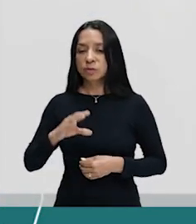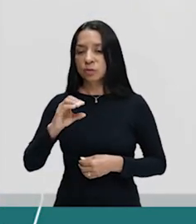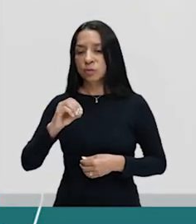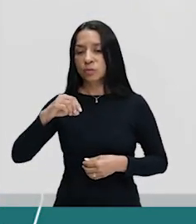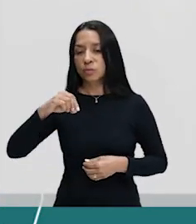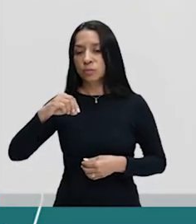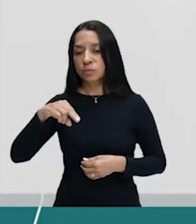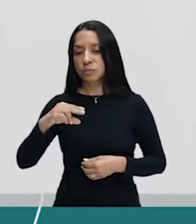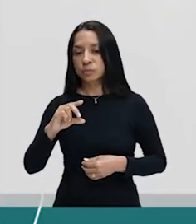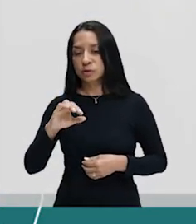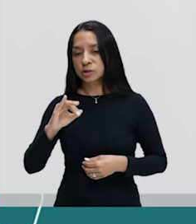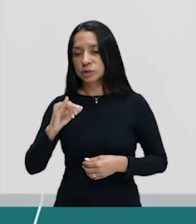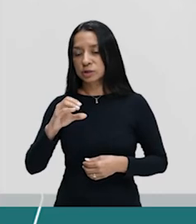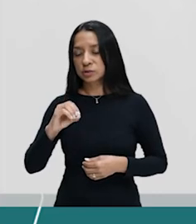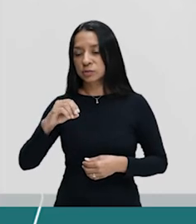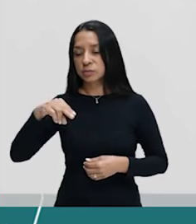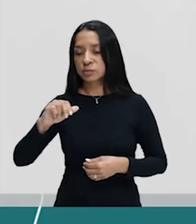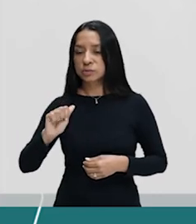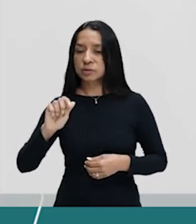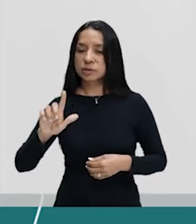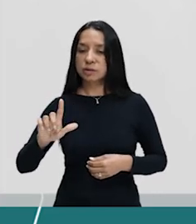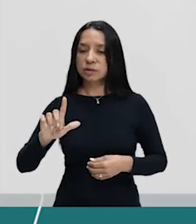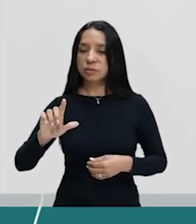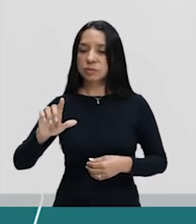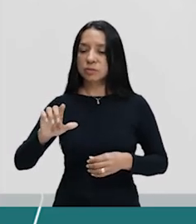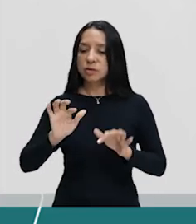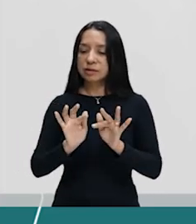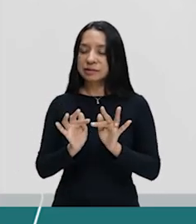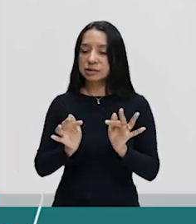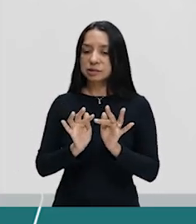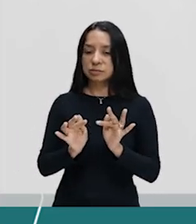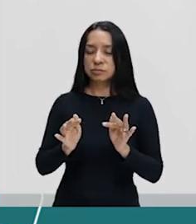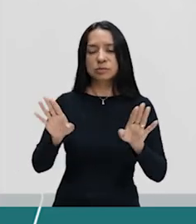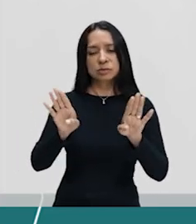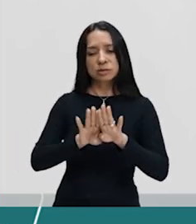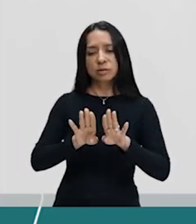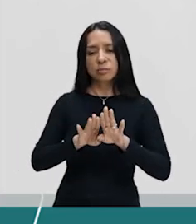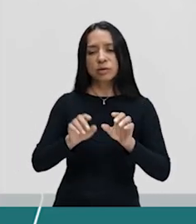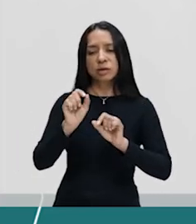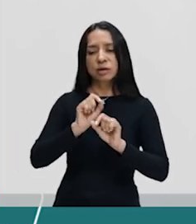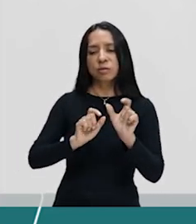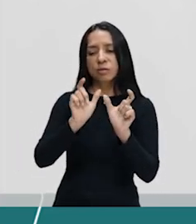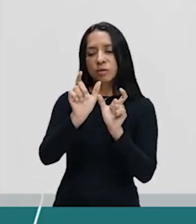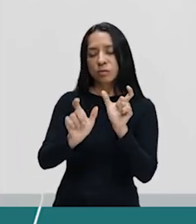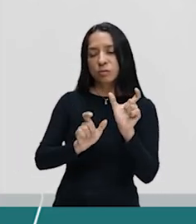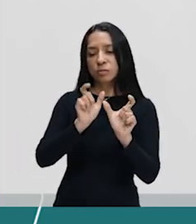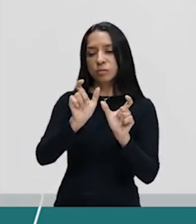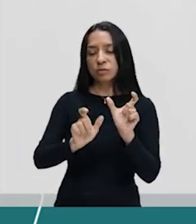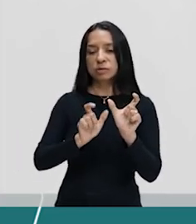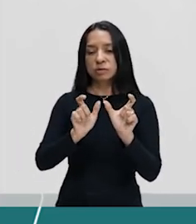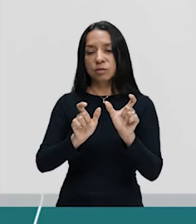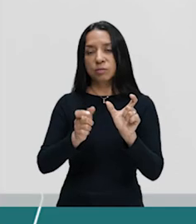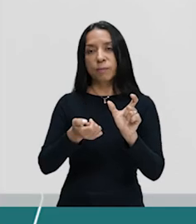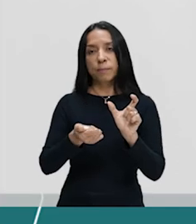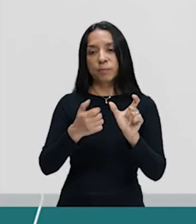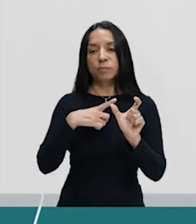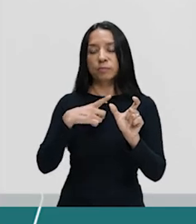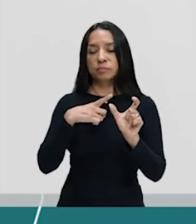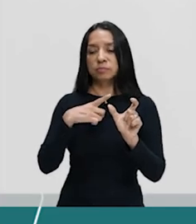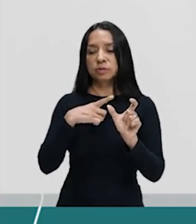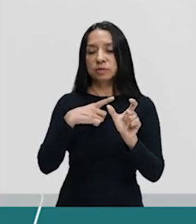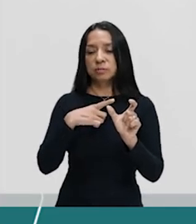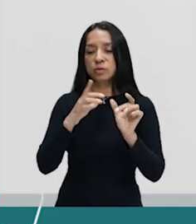Condicional simples, tá? Também é uma conjugação que nós pouco